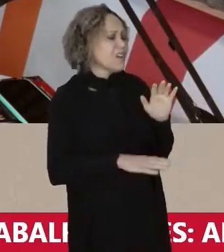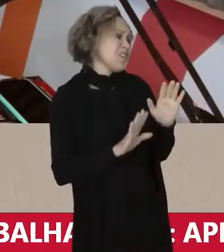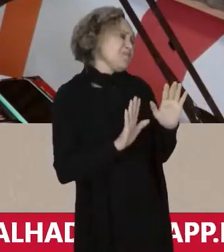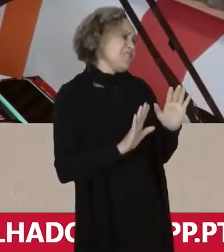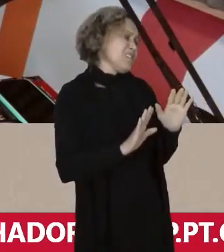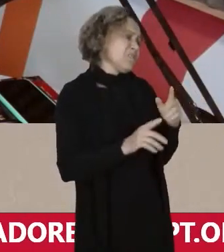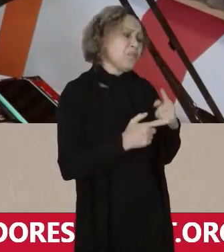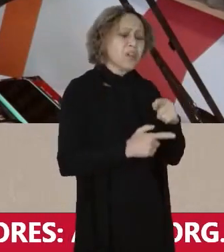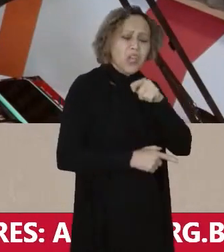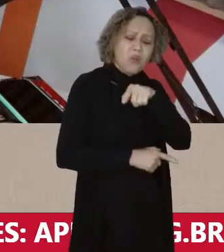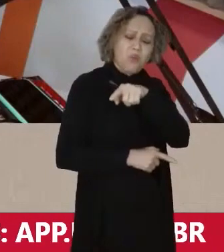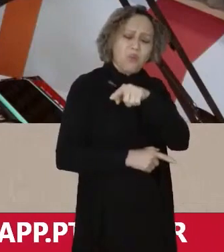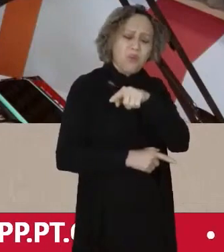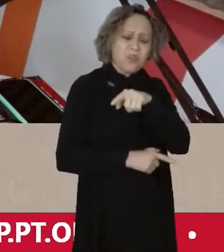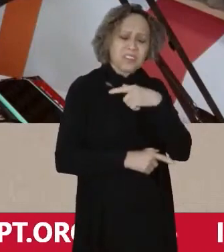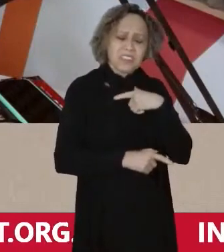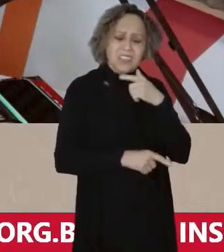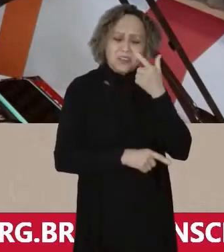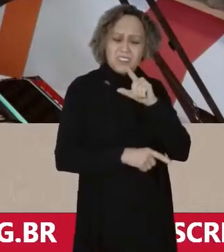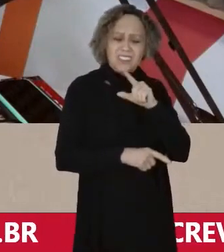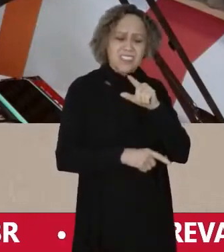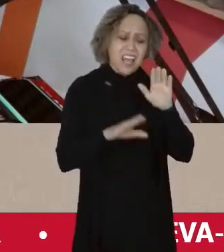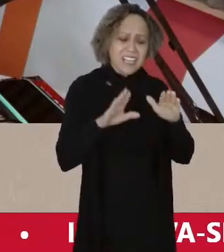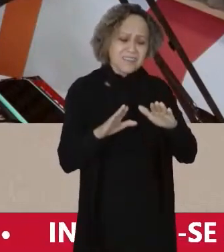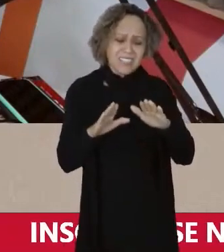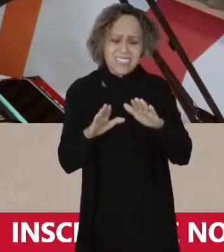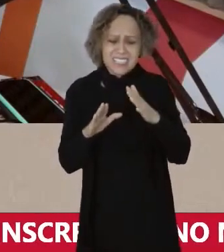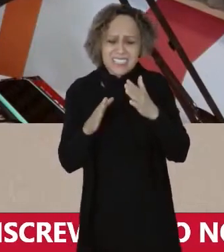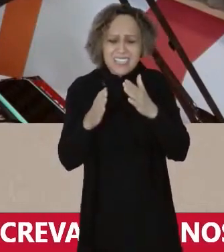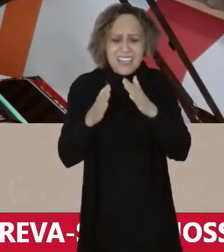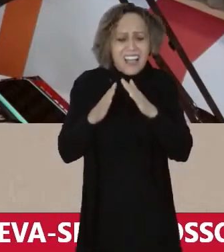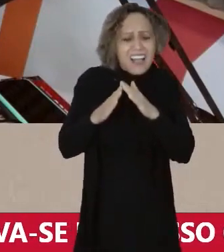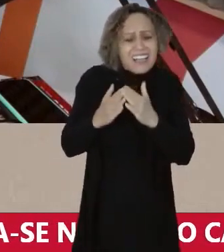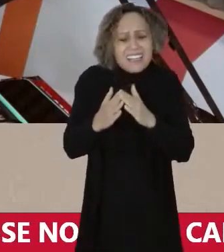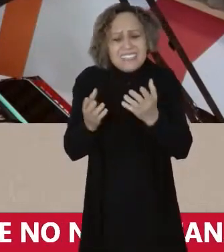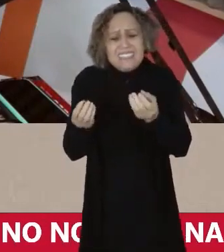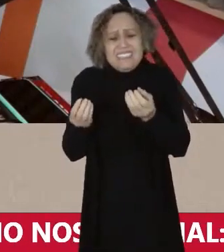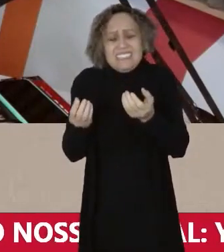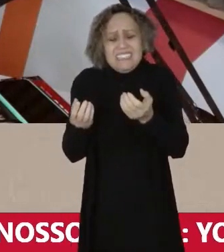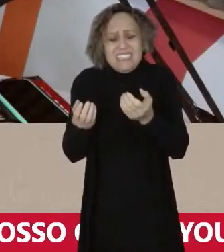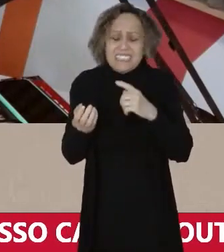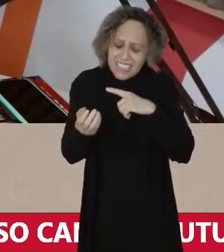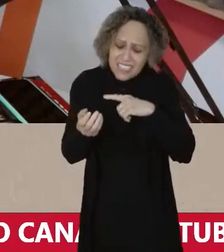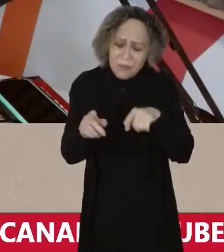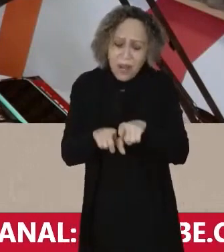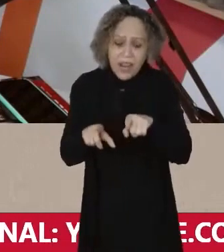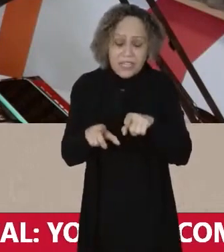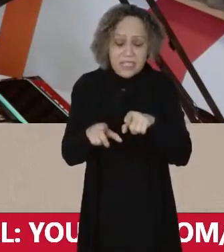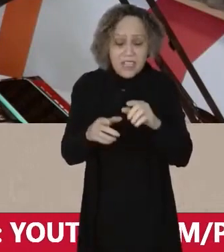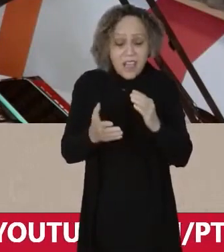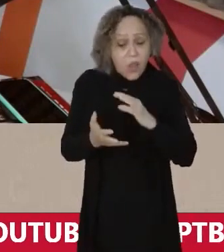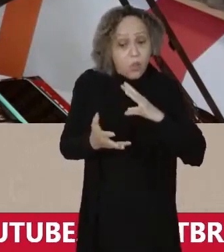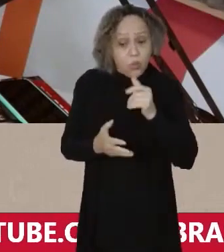quê? Às vezes ele está arrumado, às vezes a casa dele é montada, mas todos perderam o emprego. Porque se eles